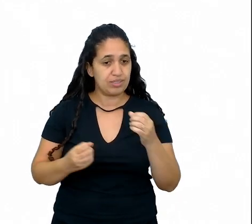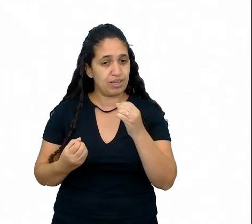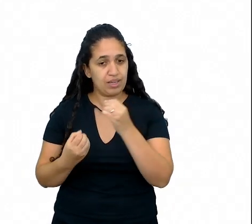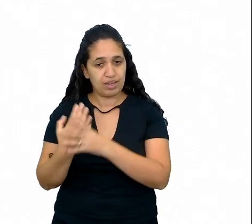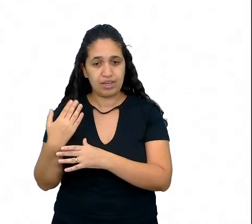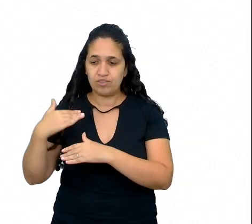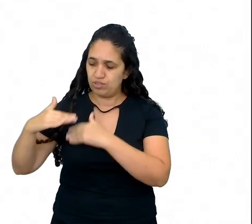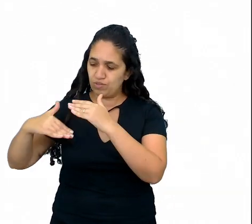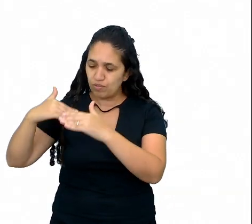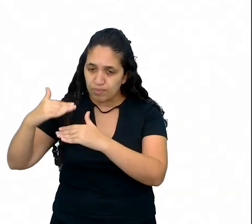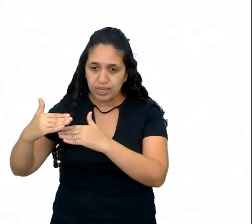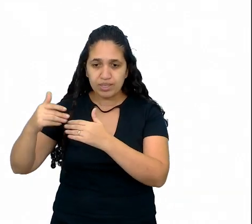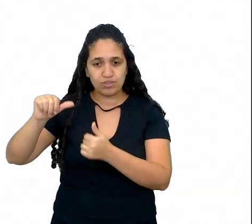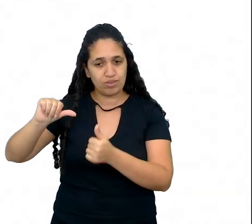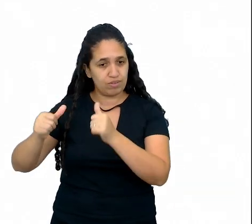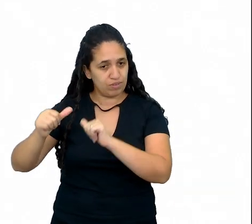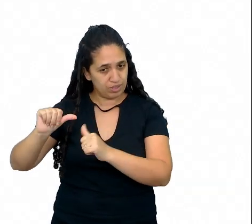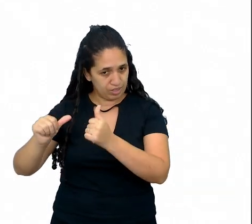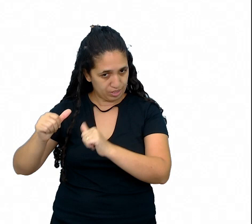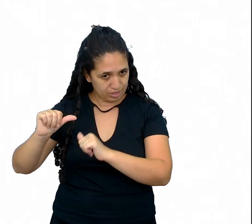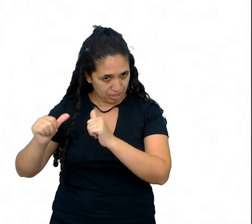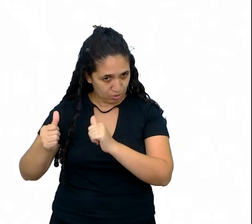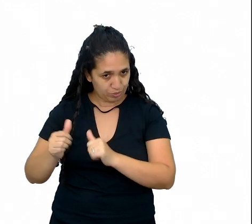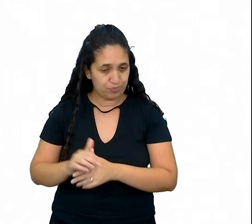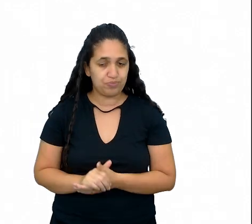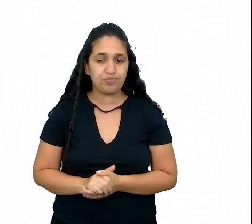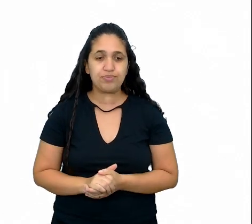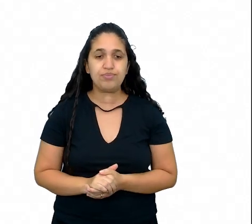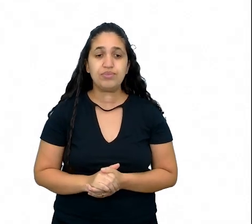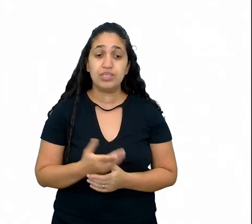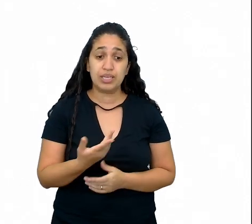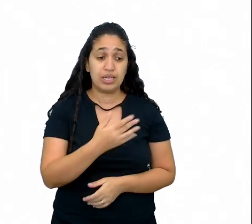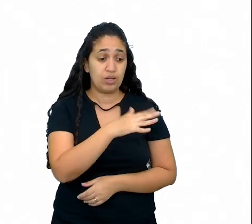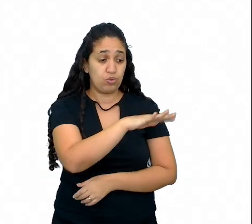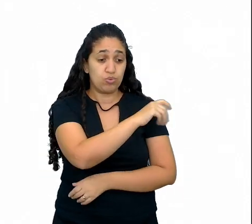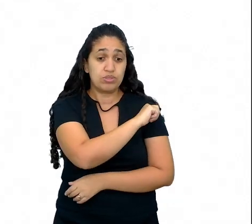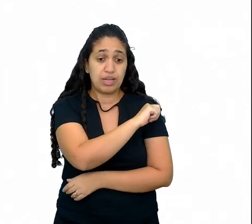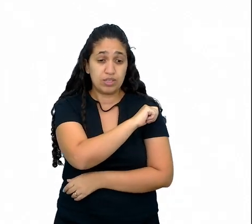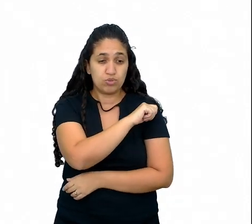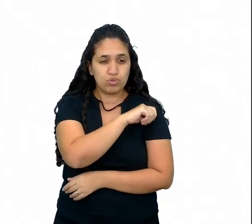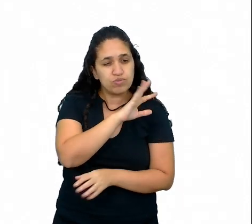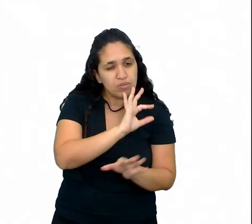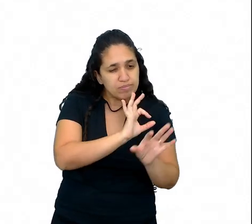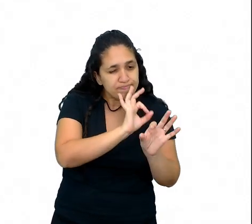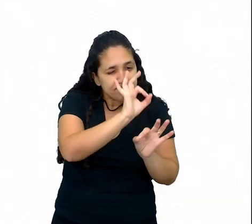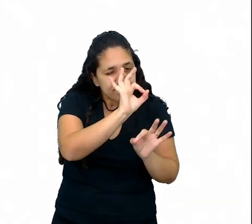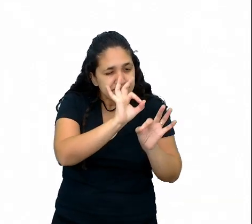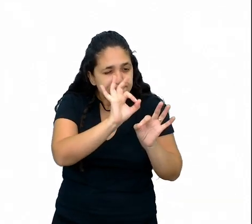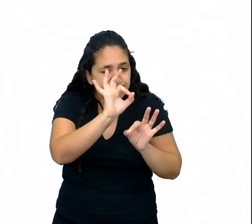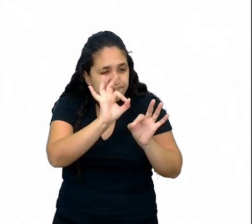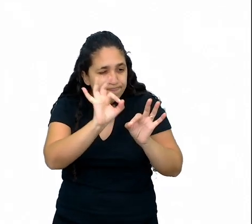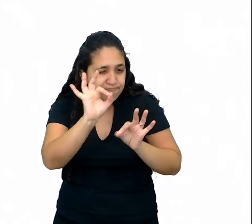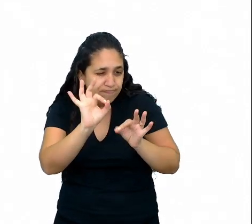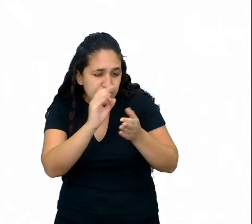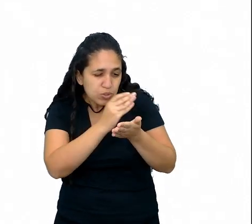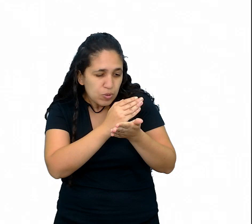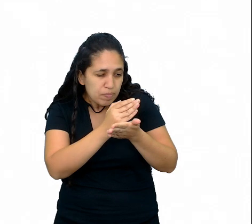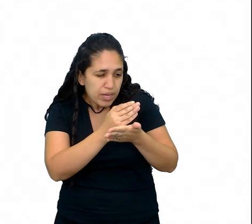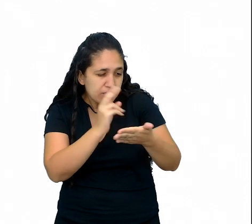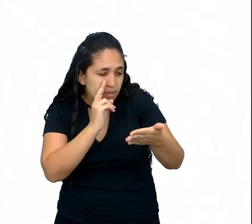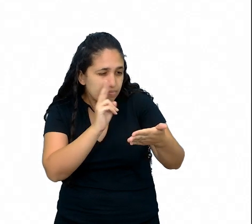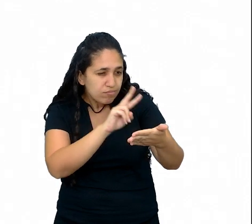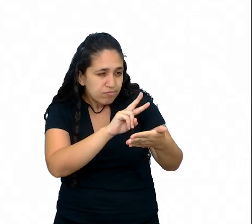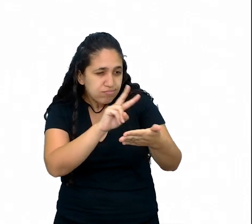avaliação, tá? E aí é o momento que eles vão fazer um esboço do projeto, né? Começar a ver vídeos,